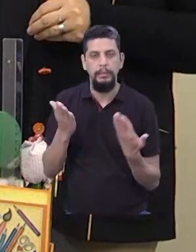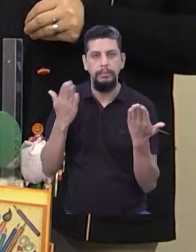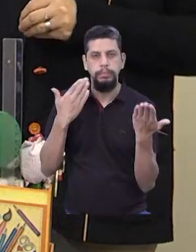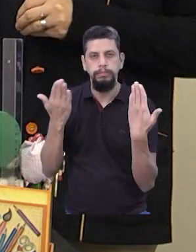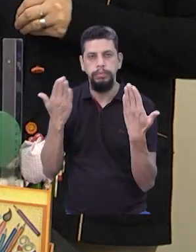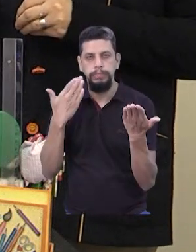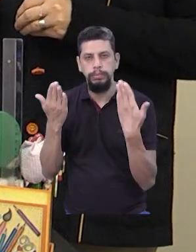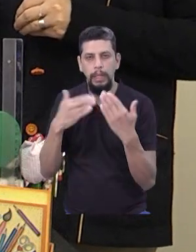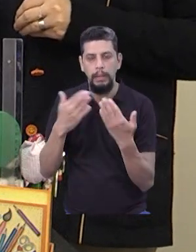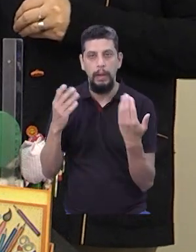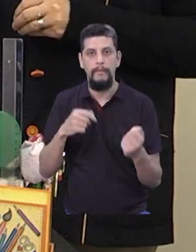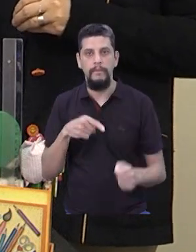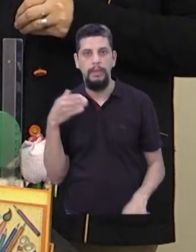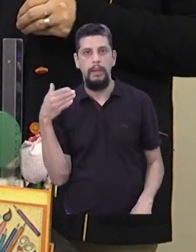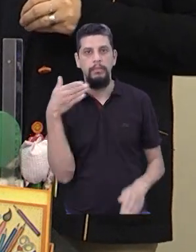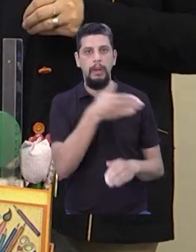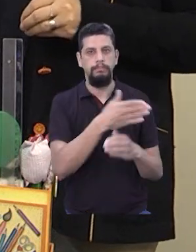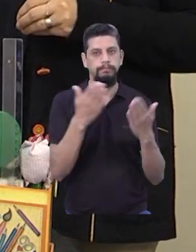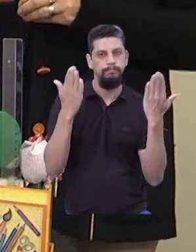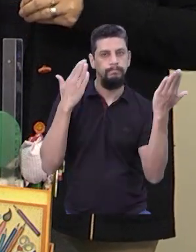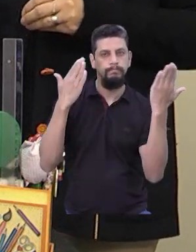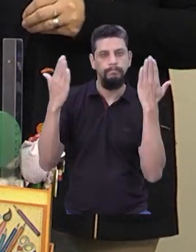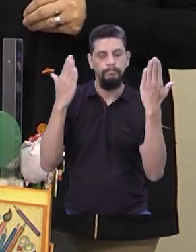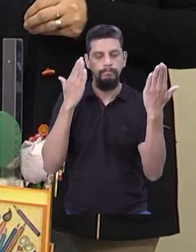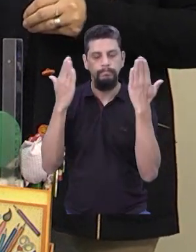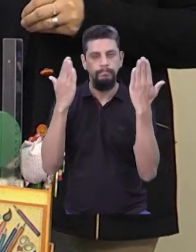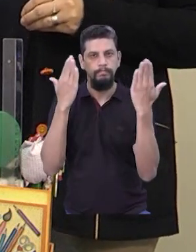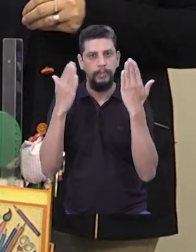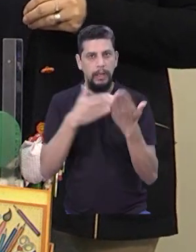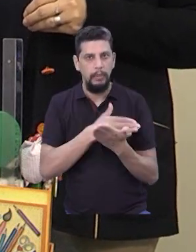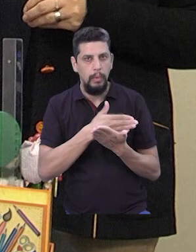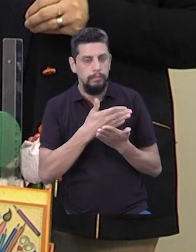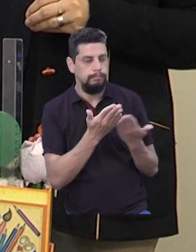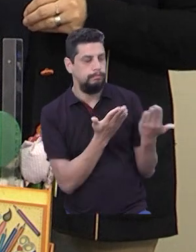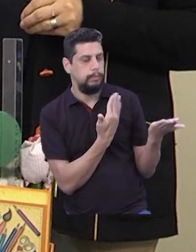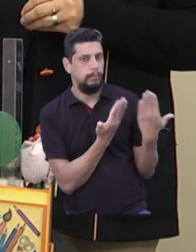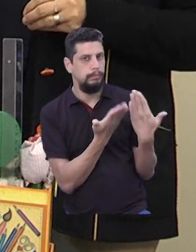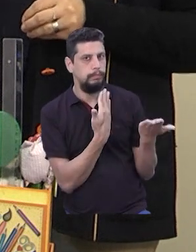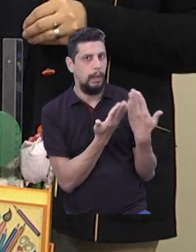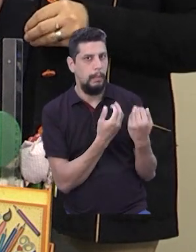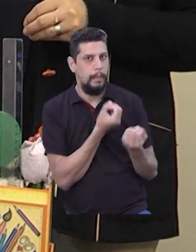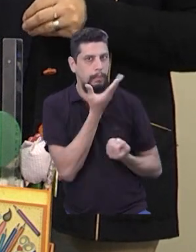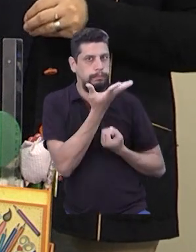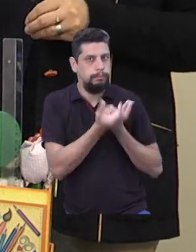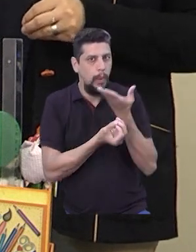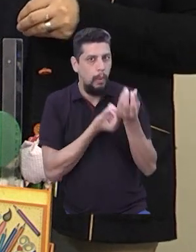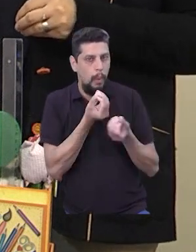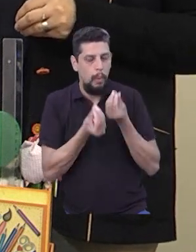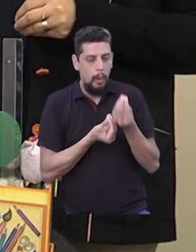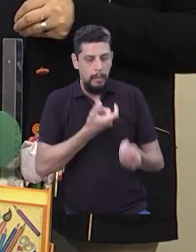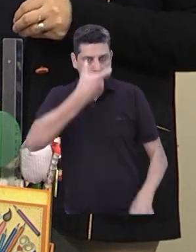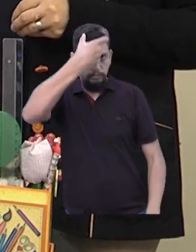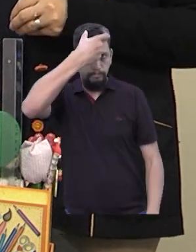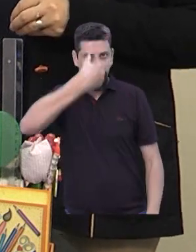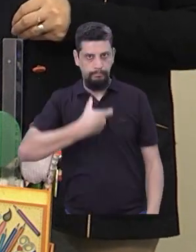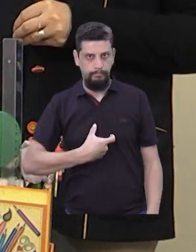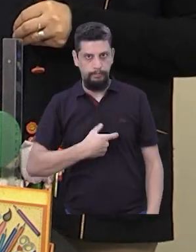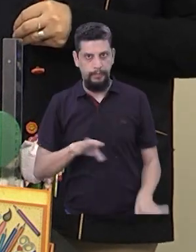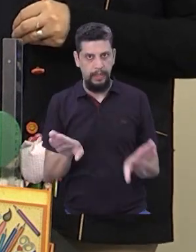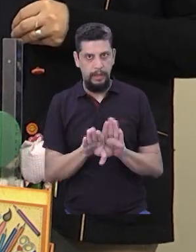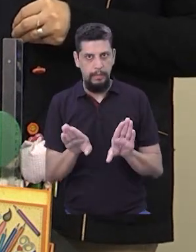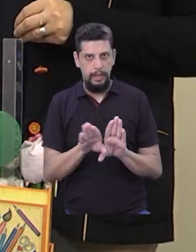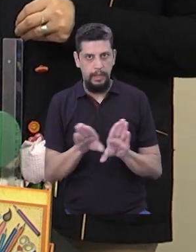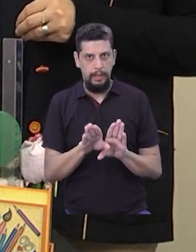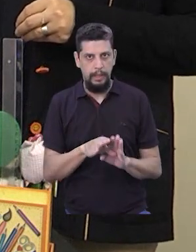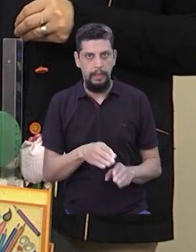entrevista psicológica. Quando você vai no psicólogo, você faz uma entrevista inicial, contando tudo como você é. Uhum.